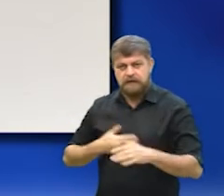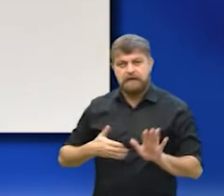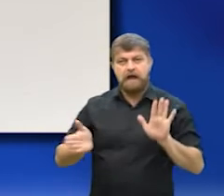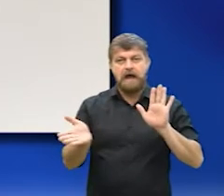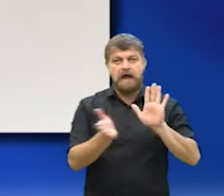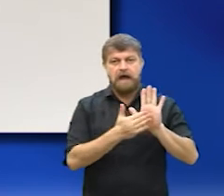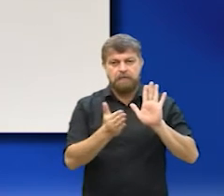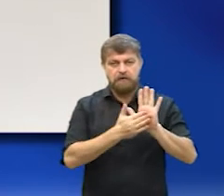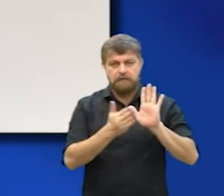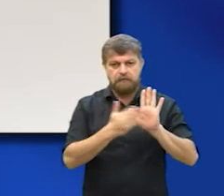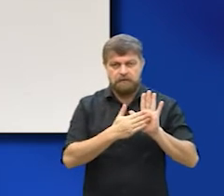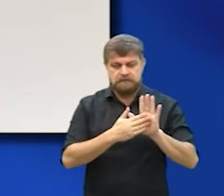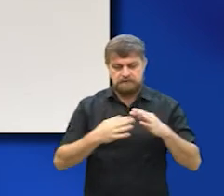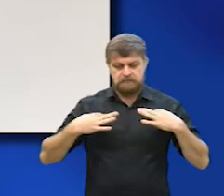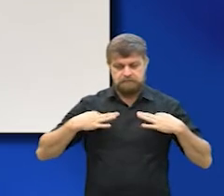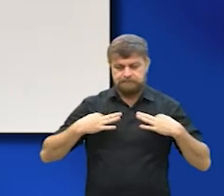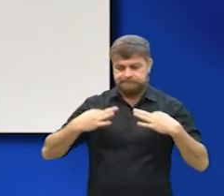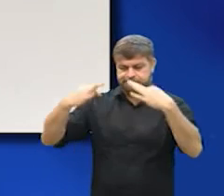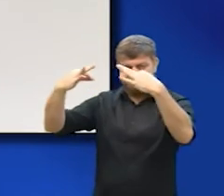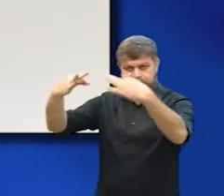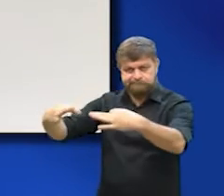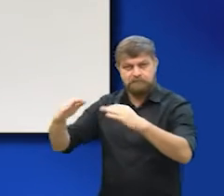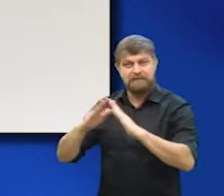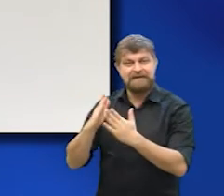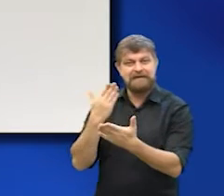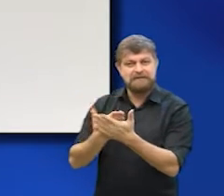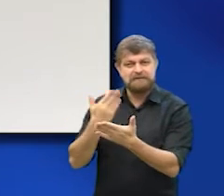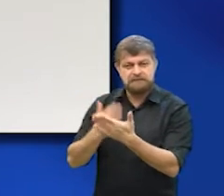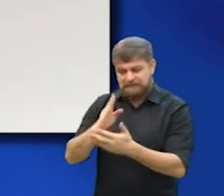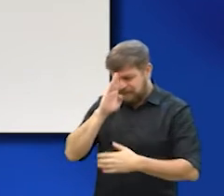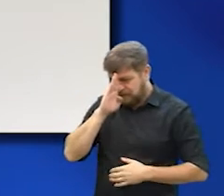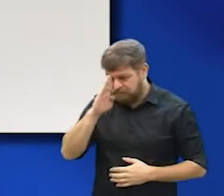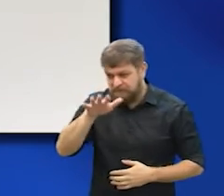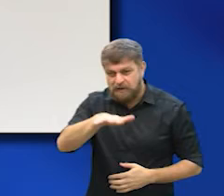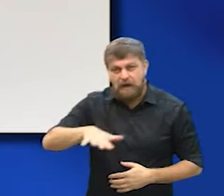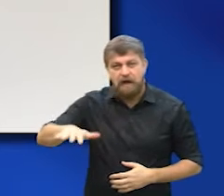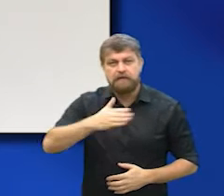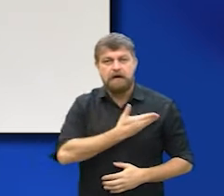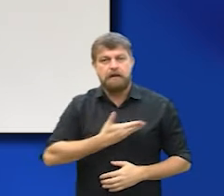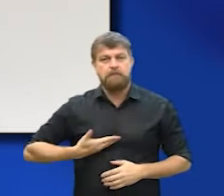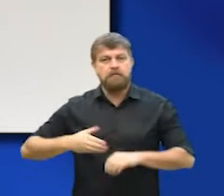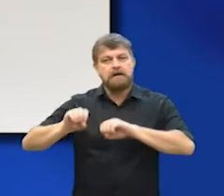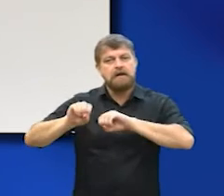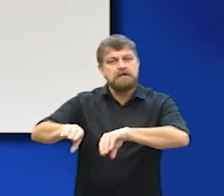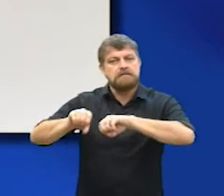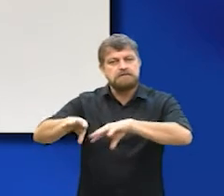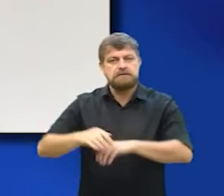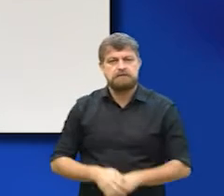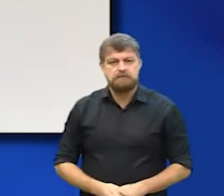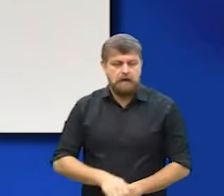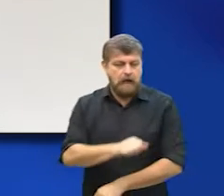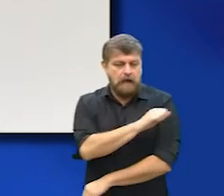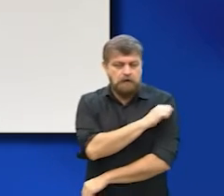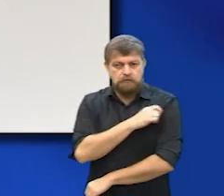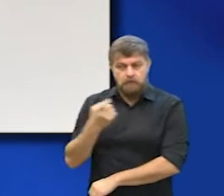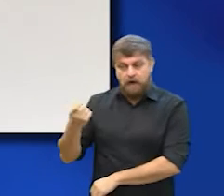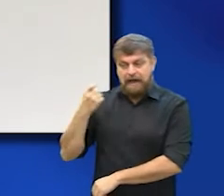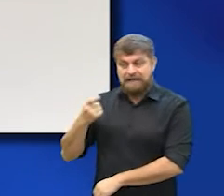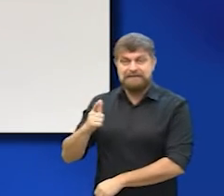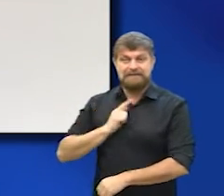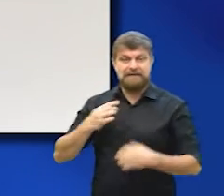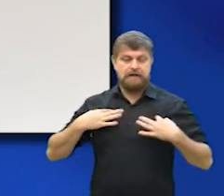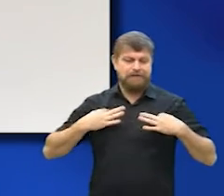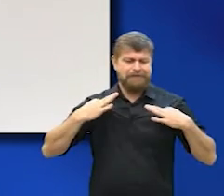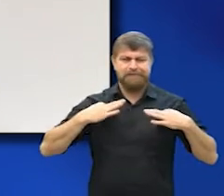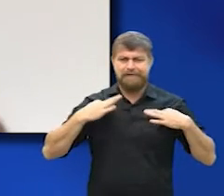proposta é incentivar a doação de uniformes nas diversas escolas, especialmente da rede municipal de ensino, dos ex-alunos e